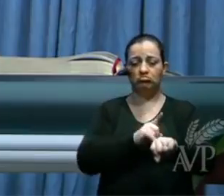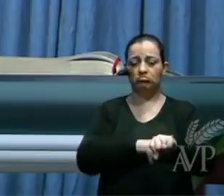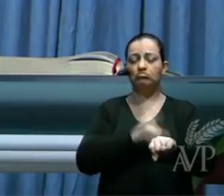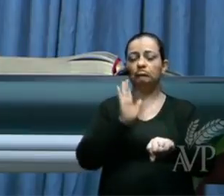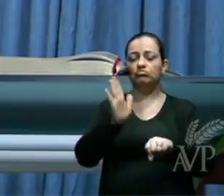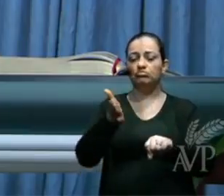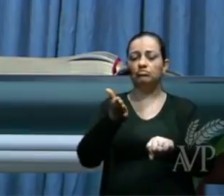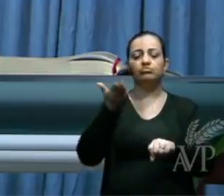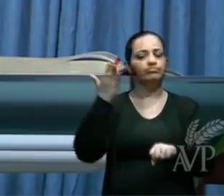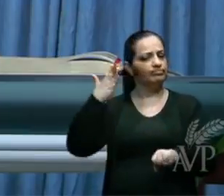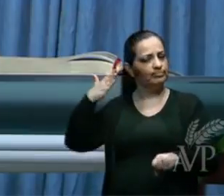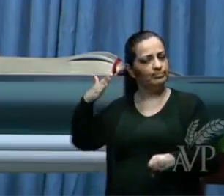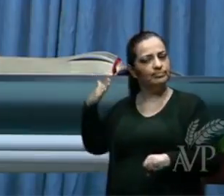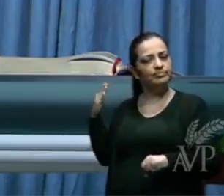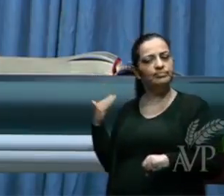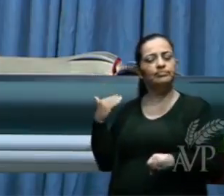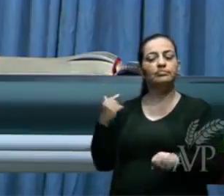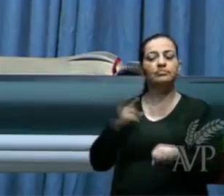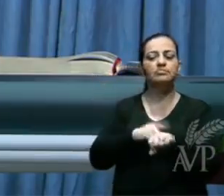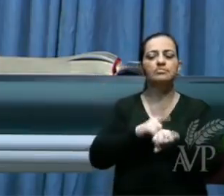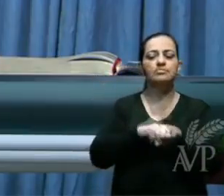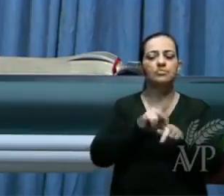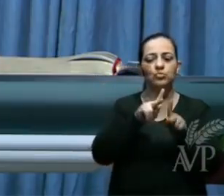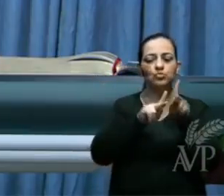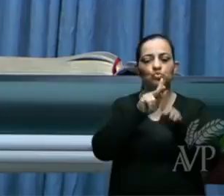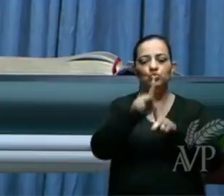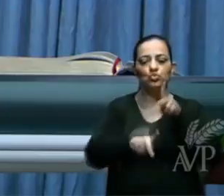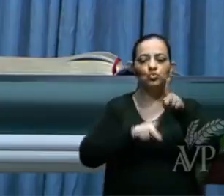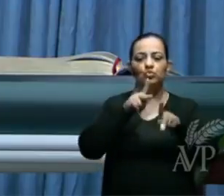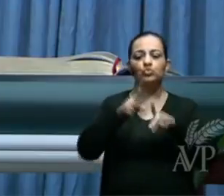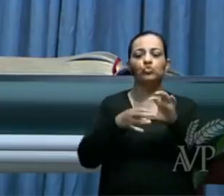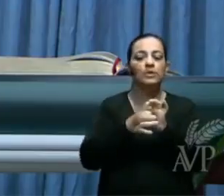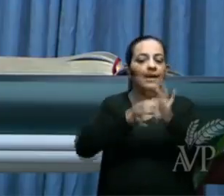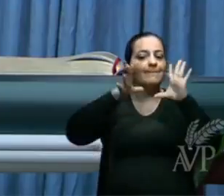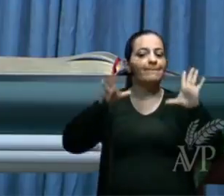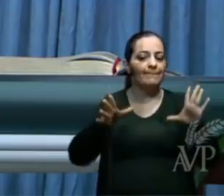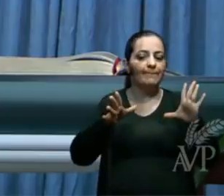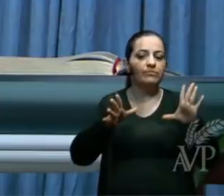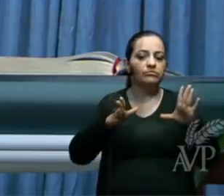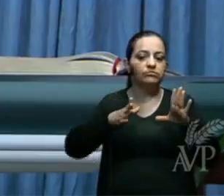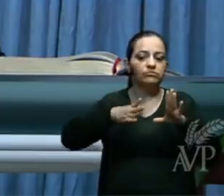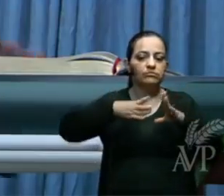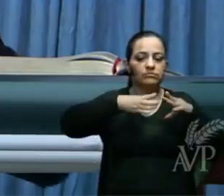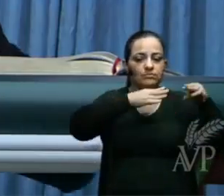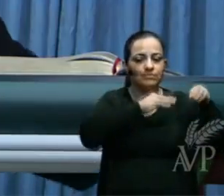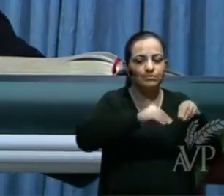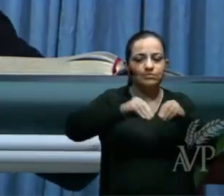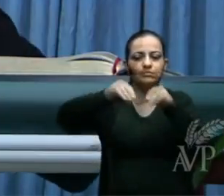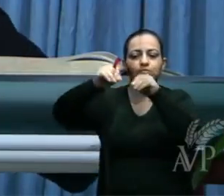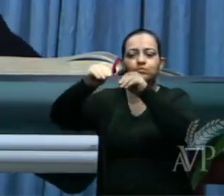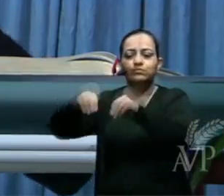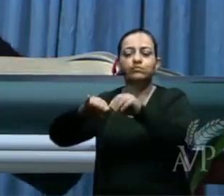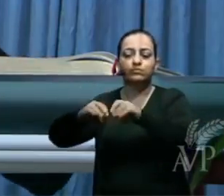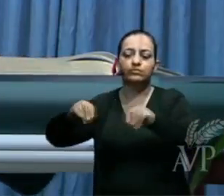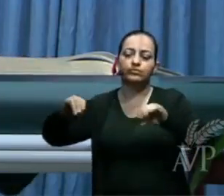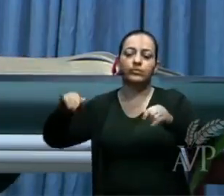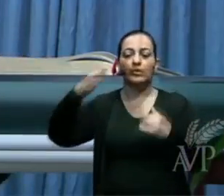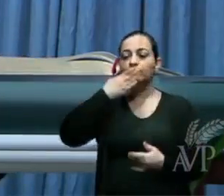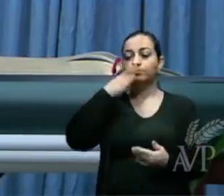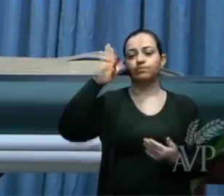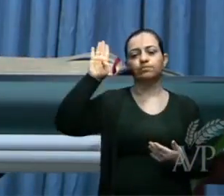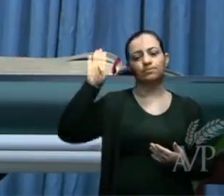e que era hora do povo se liberta era hora do povo ir para a terra da promessa